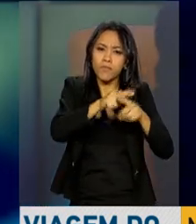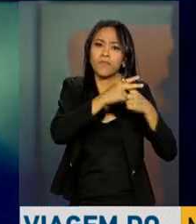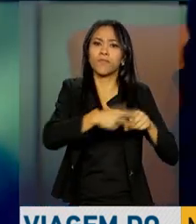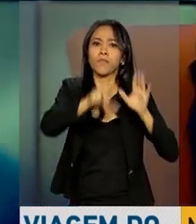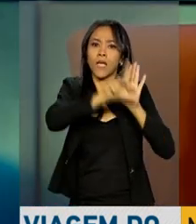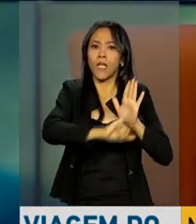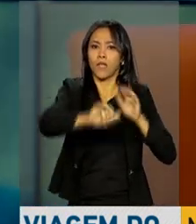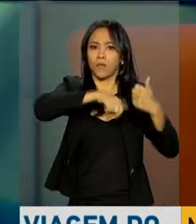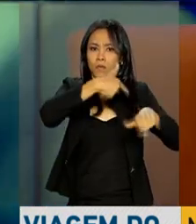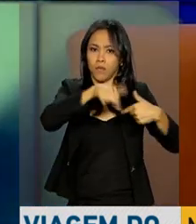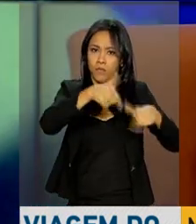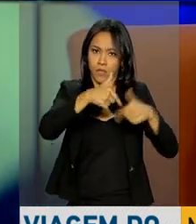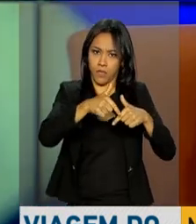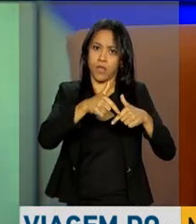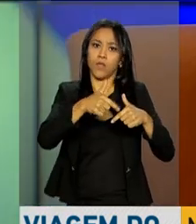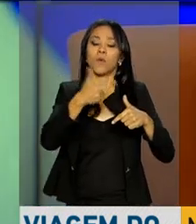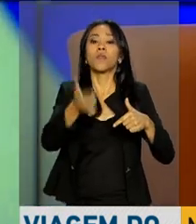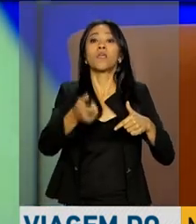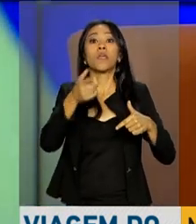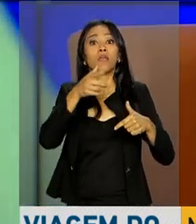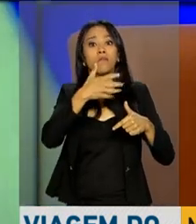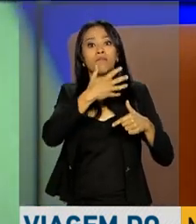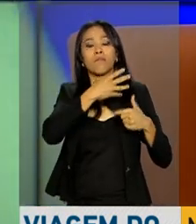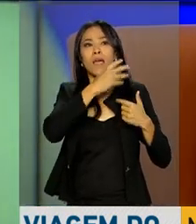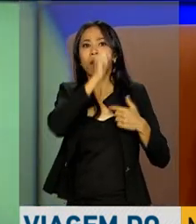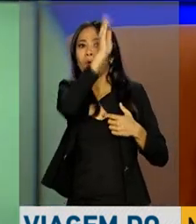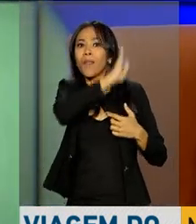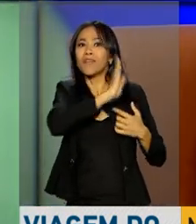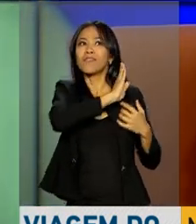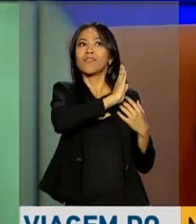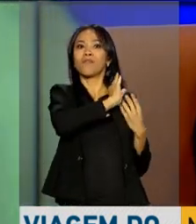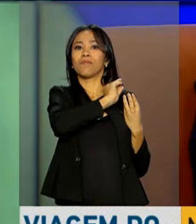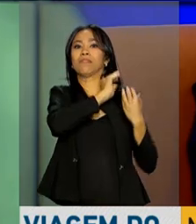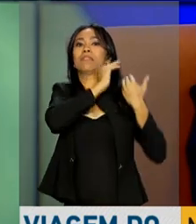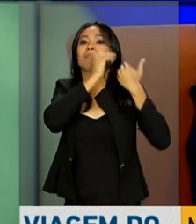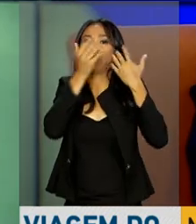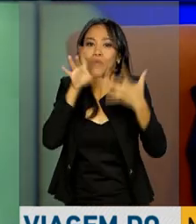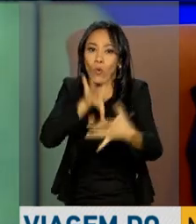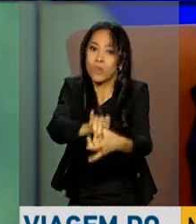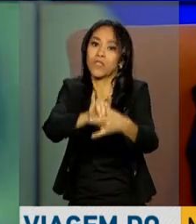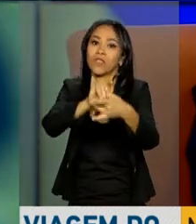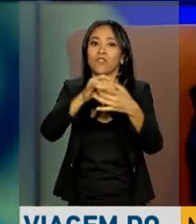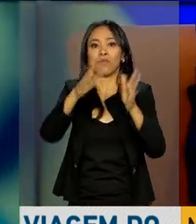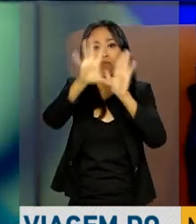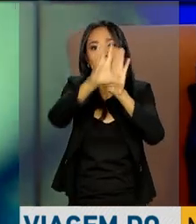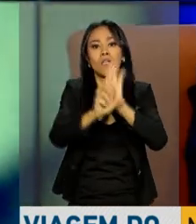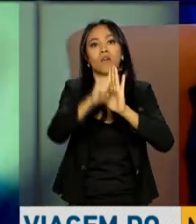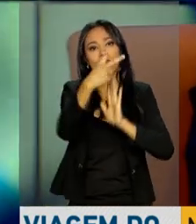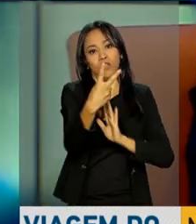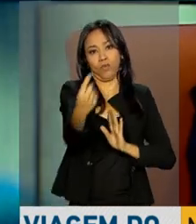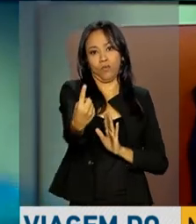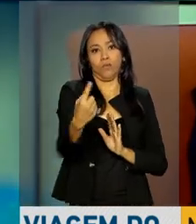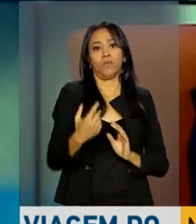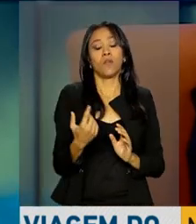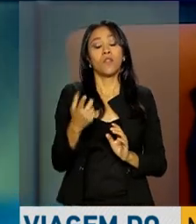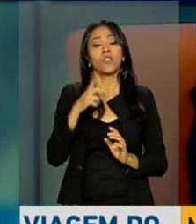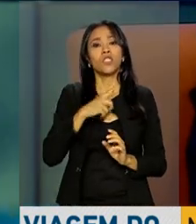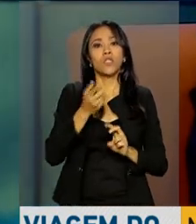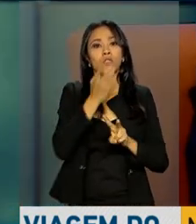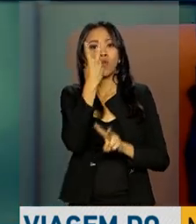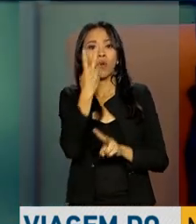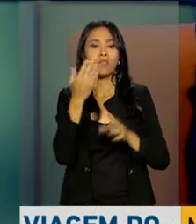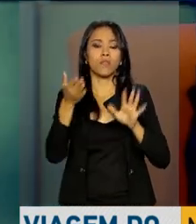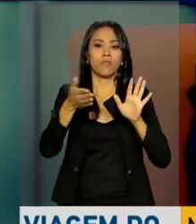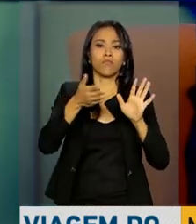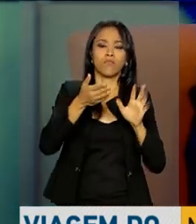ou seja, trazer o país, o Brasil, para o século XXI, nós tínhamos em mira 2 fatores. Um